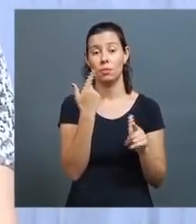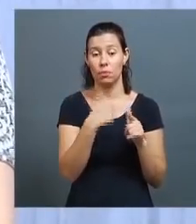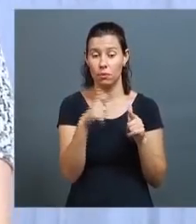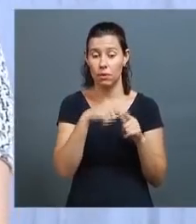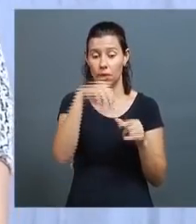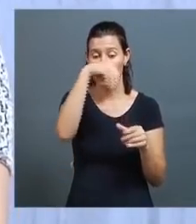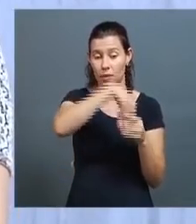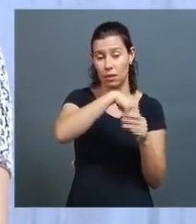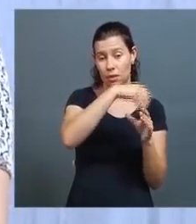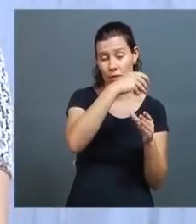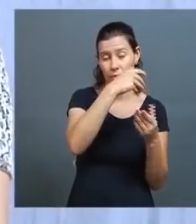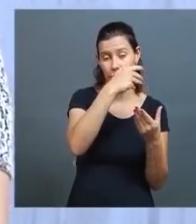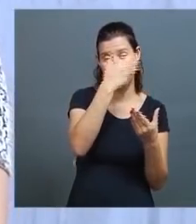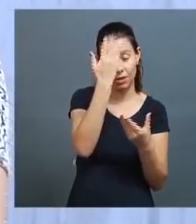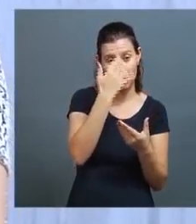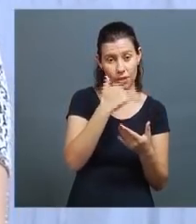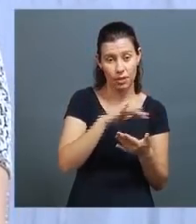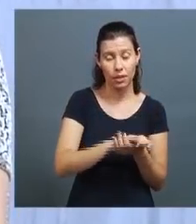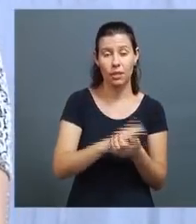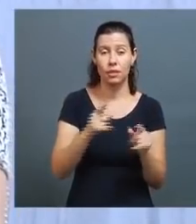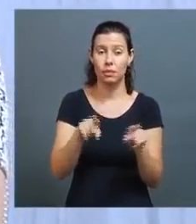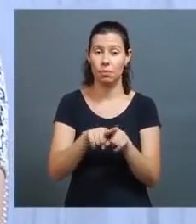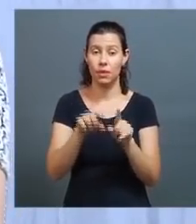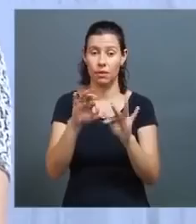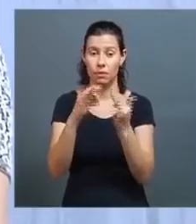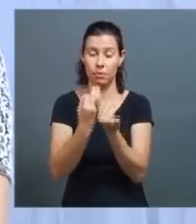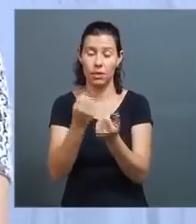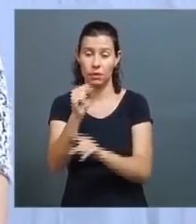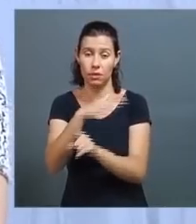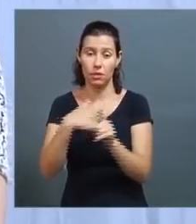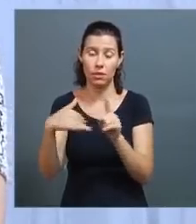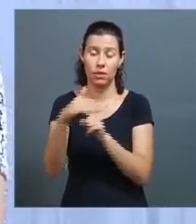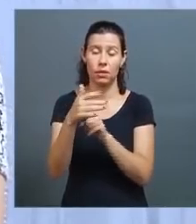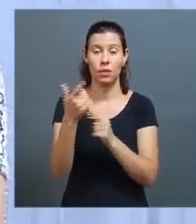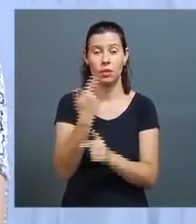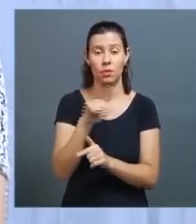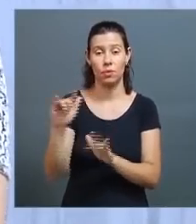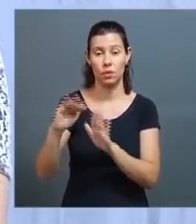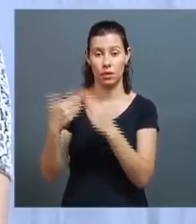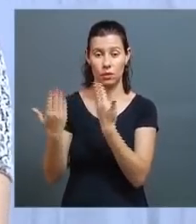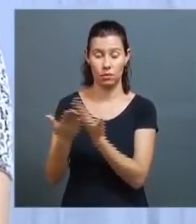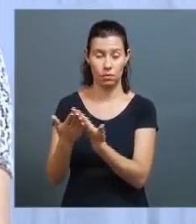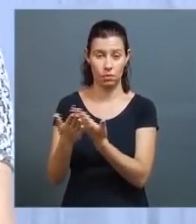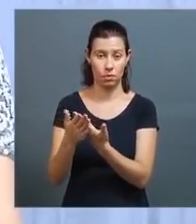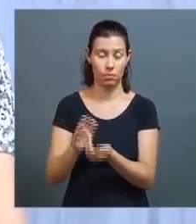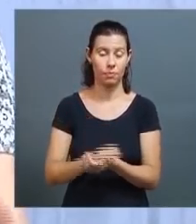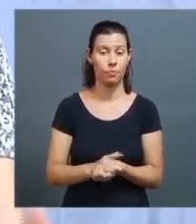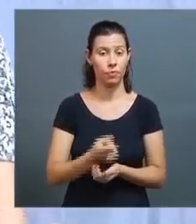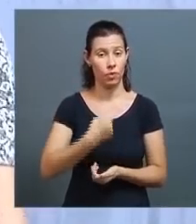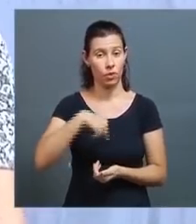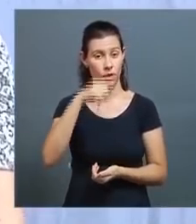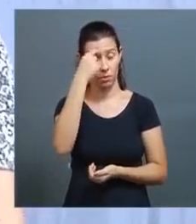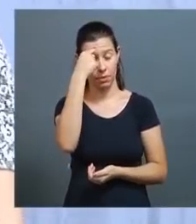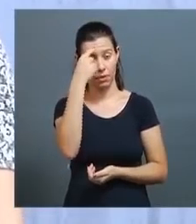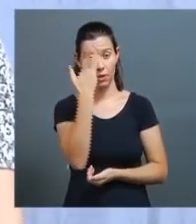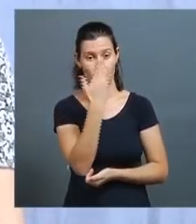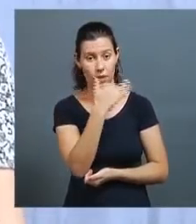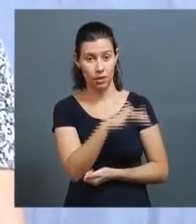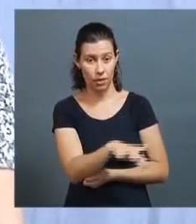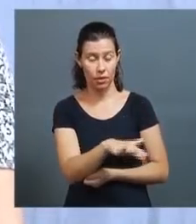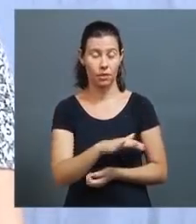questões relacionadas a família, a sociedade e questões relacionadas à escola. Quando nós pensamos na